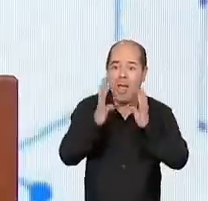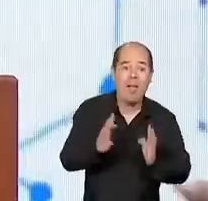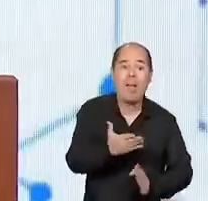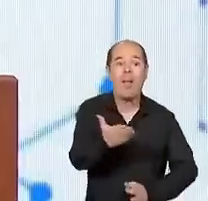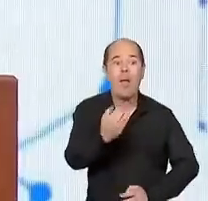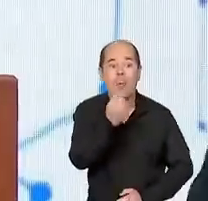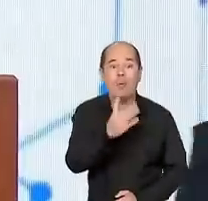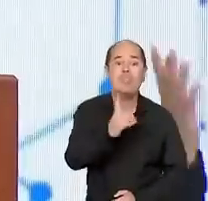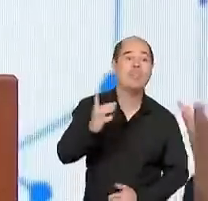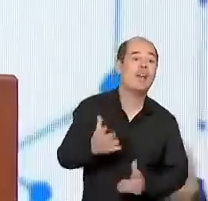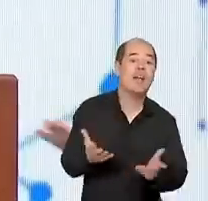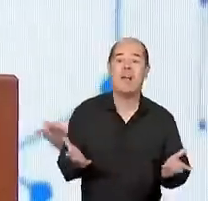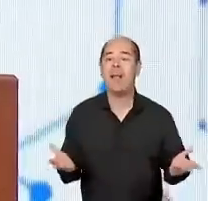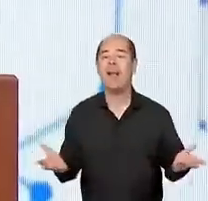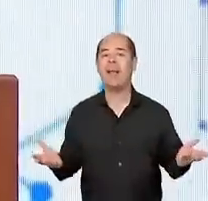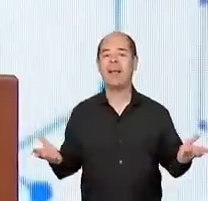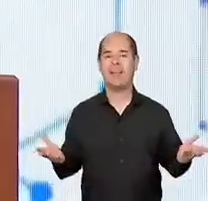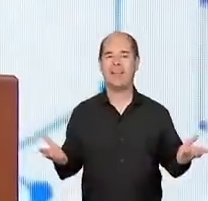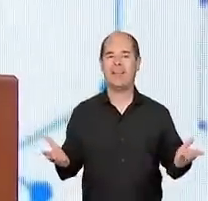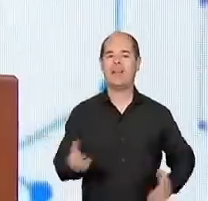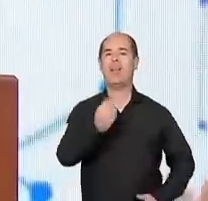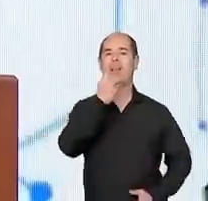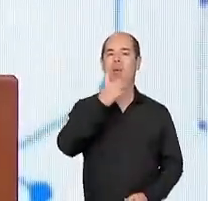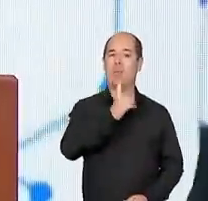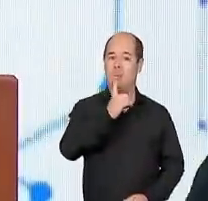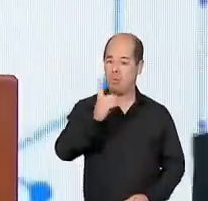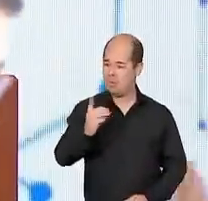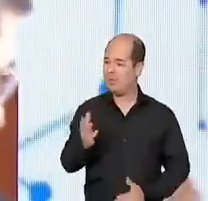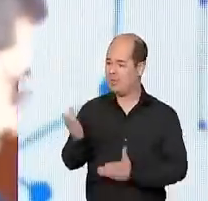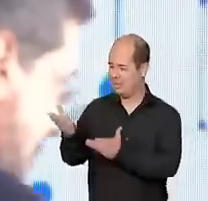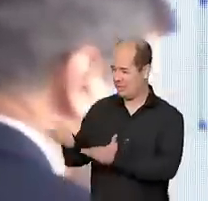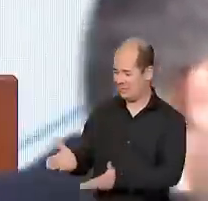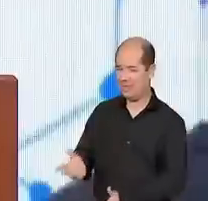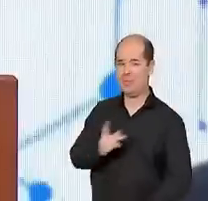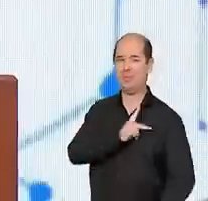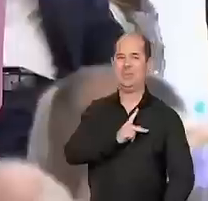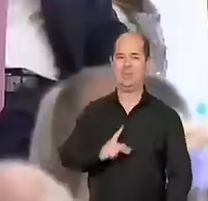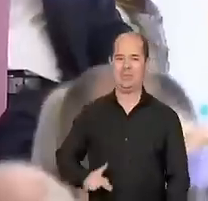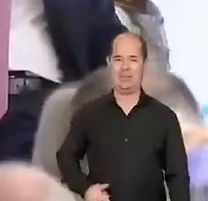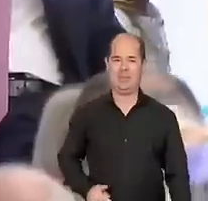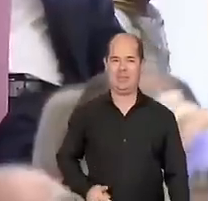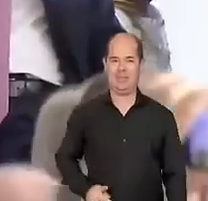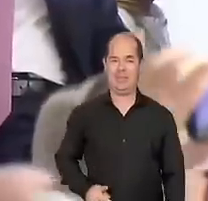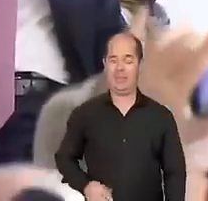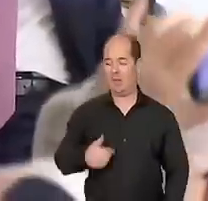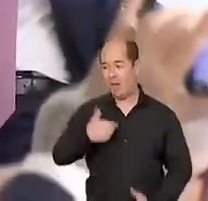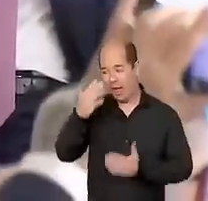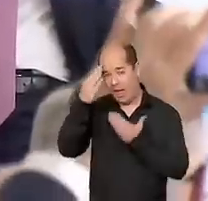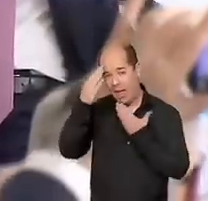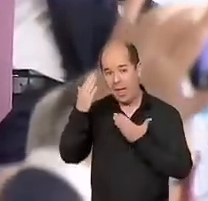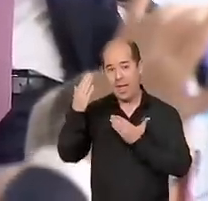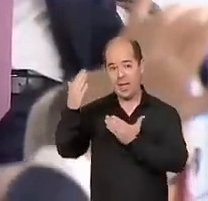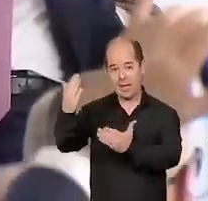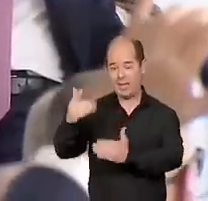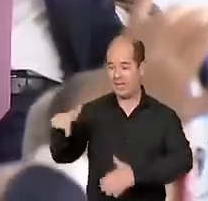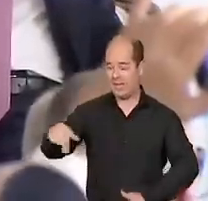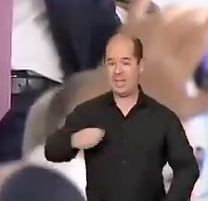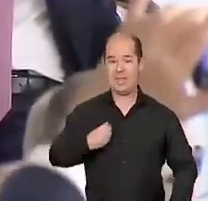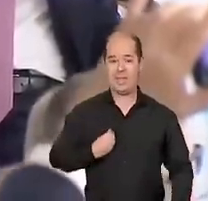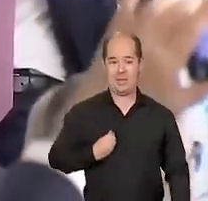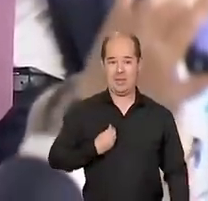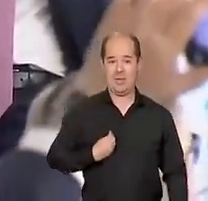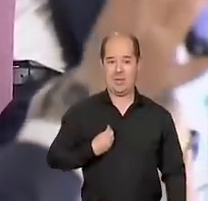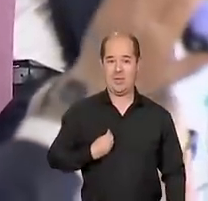Bom dia. Bom dia, presidente. Eu quero agradecer aqui a presença